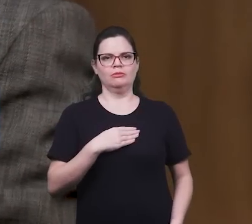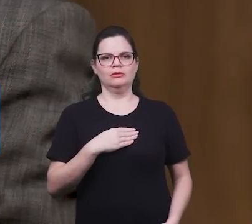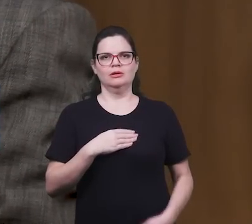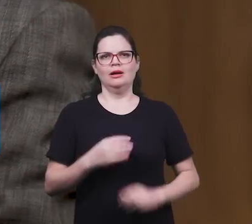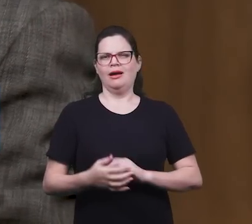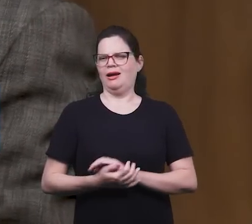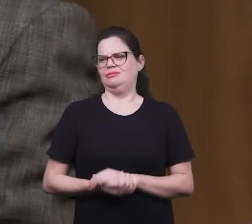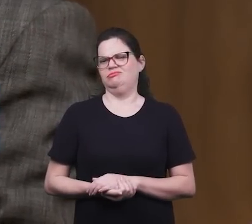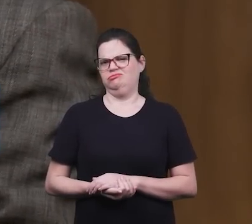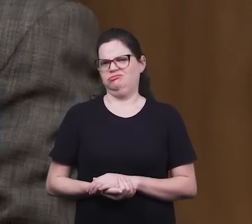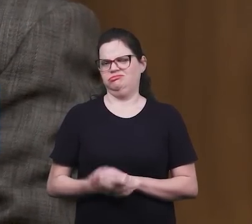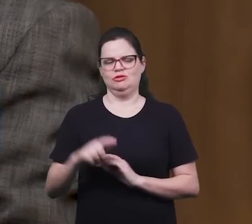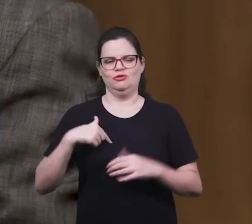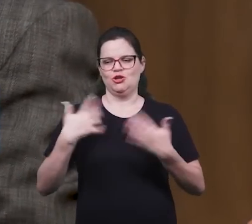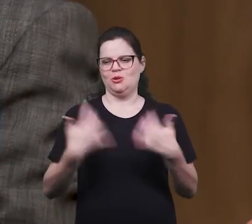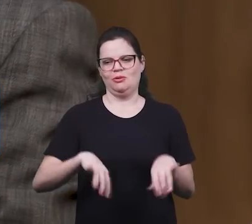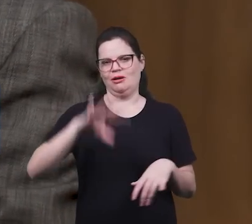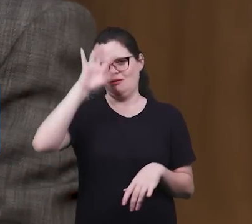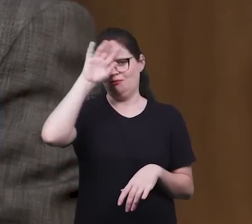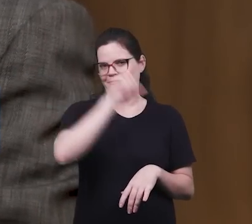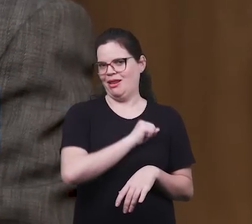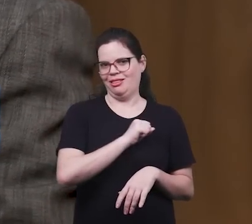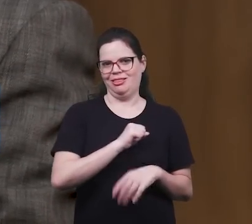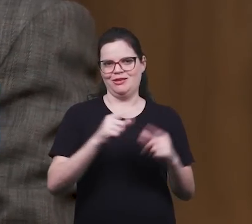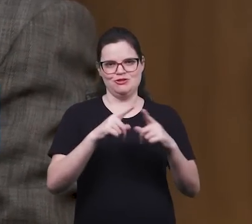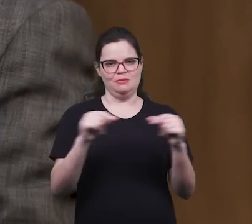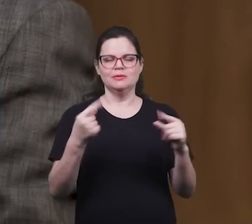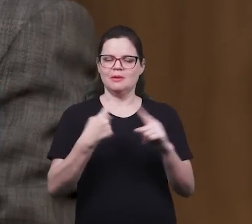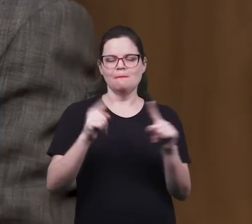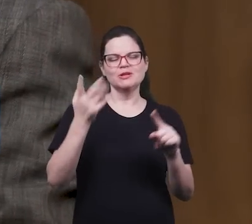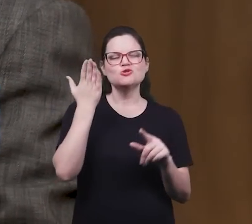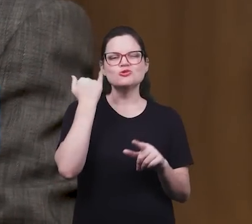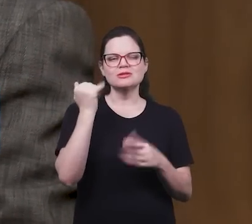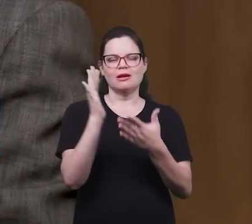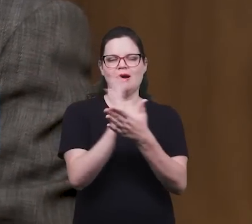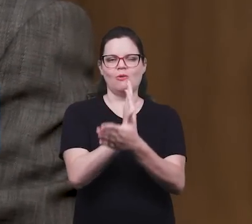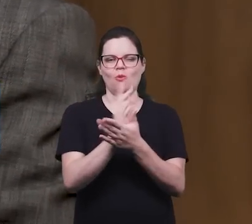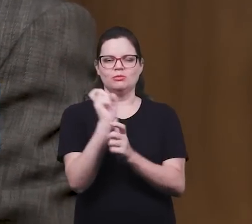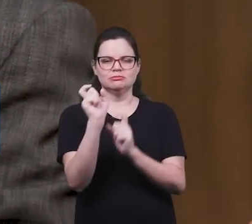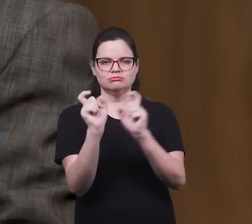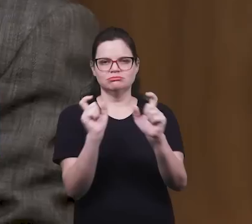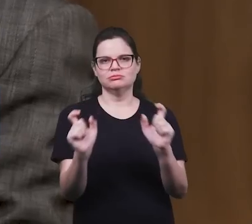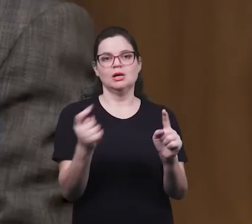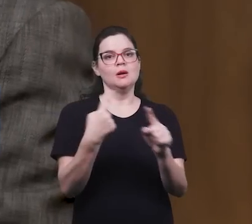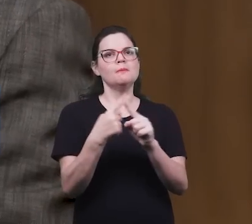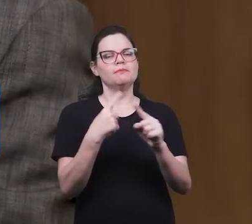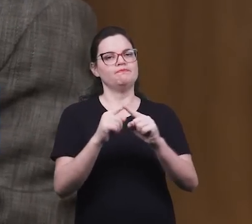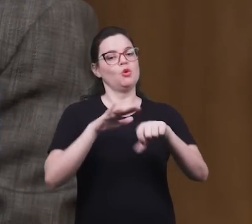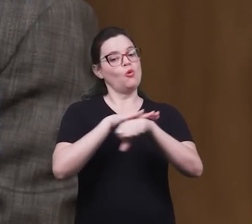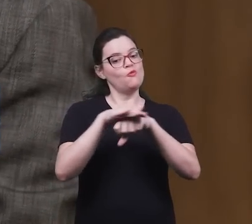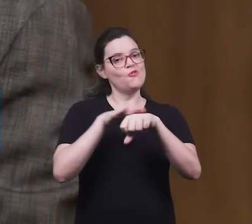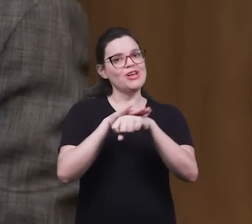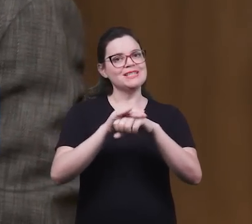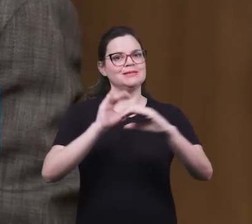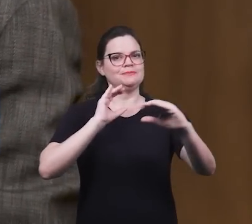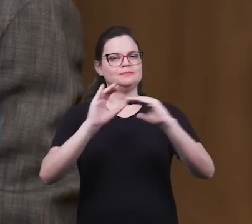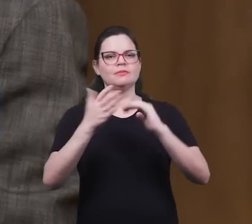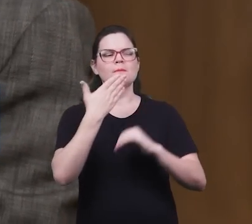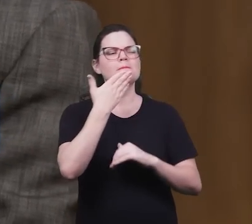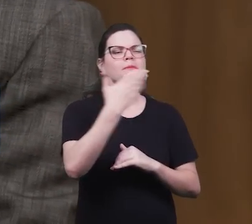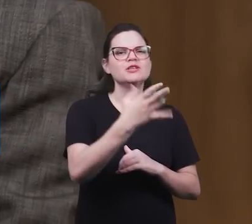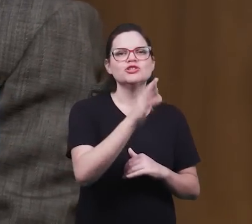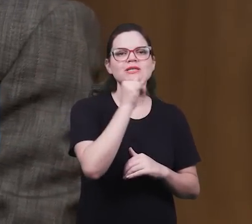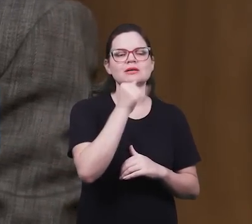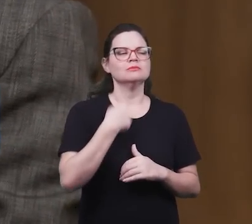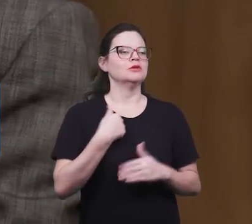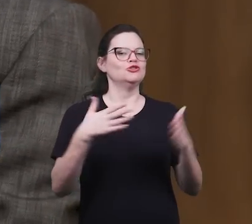aprender japonês. Então, mas deu para poder, porque eu conheço japonês o suficiente para me comunicar, pedir alguma coisa,